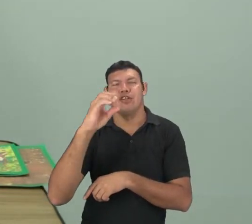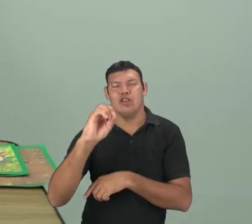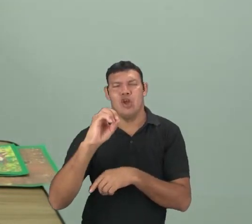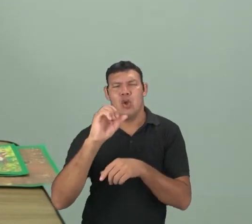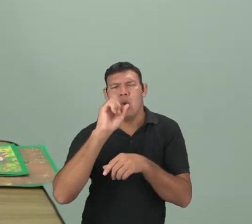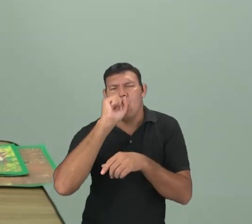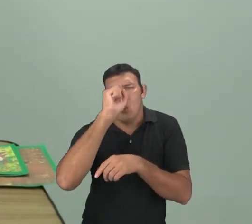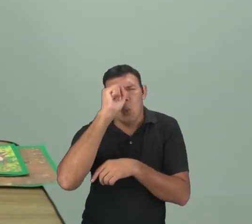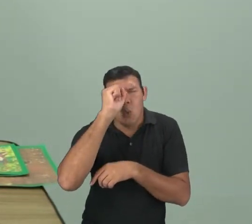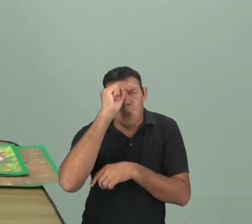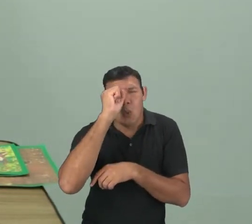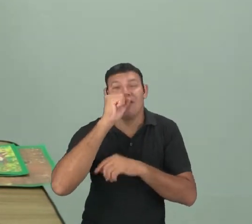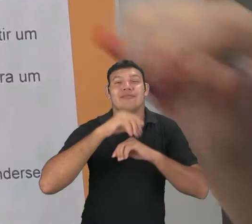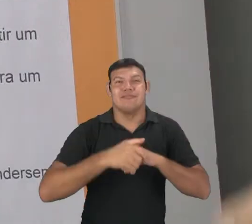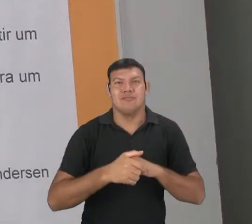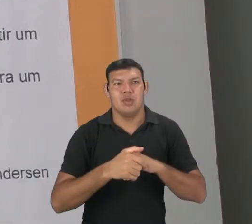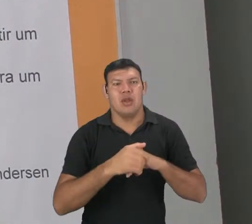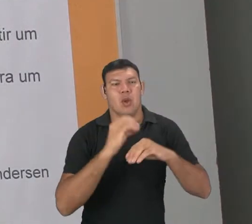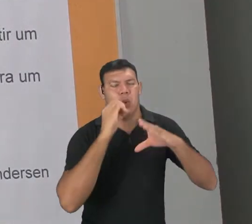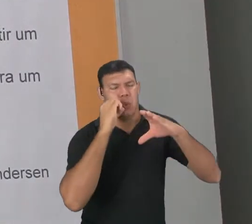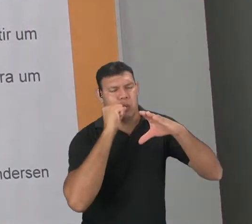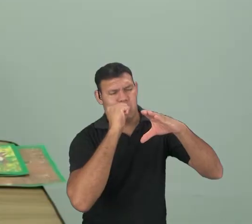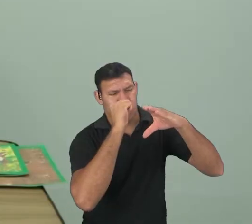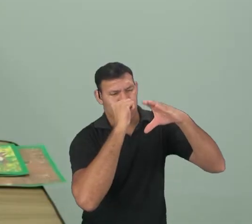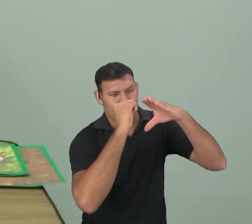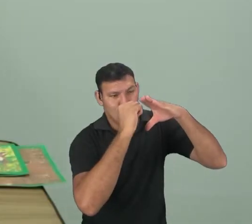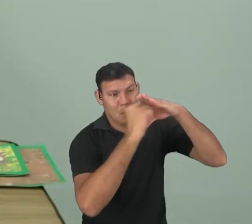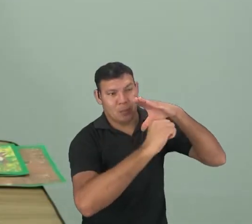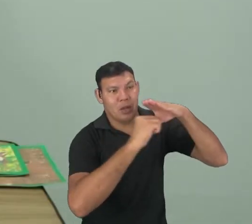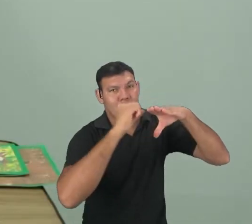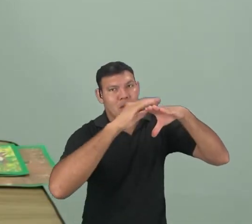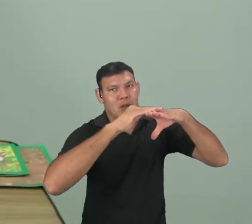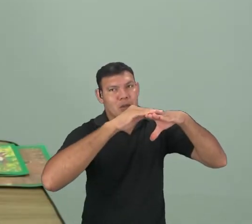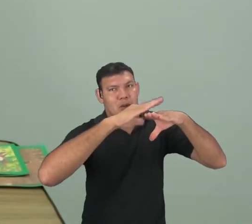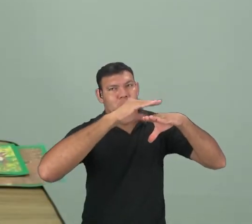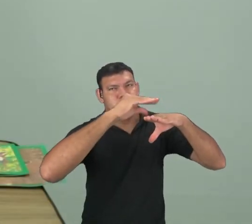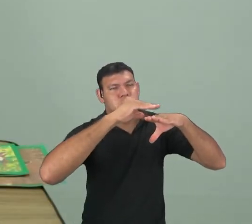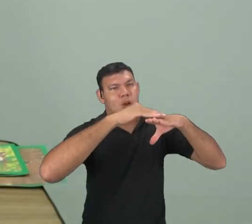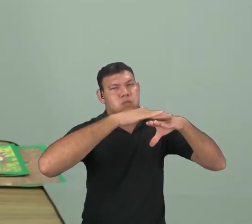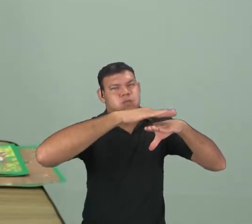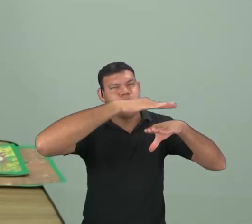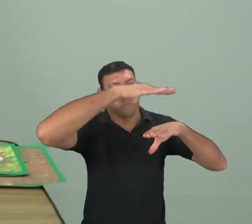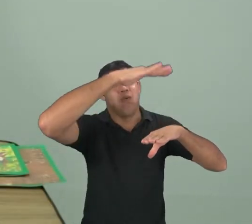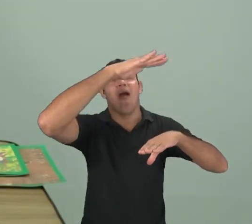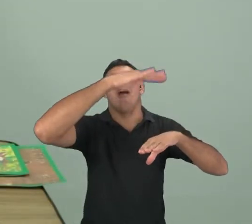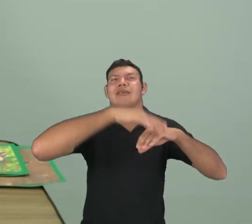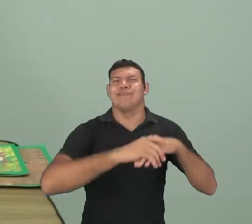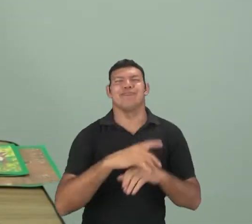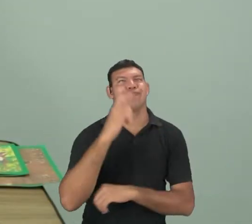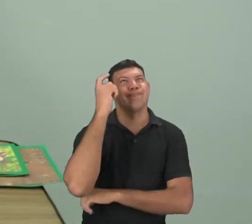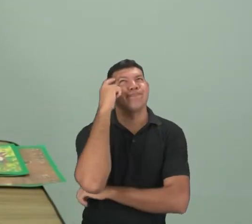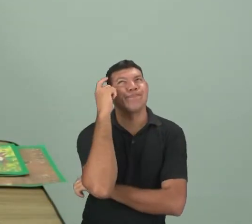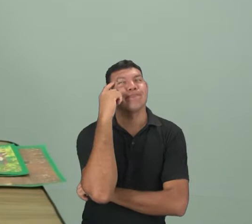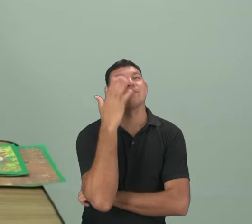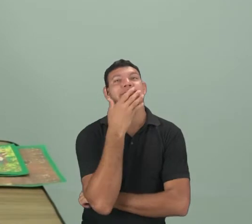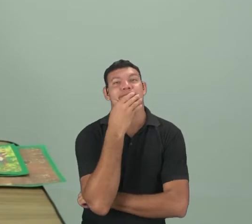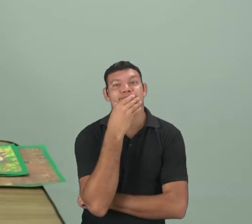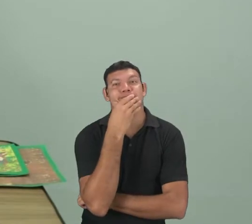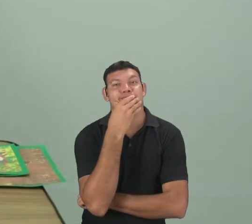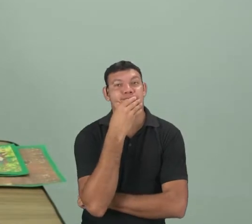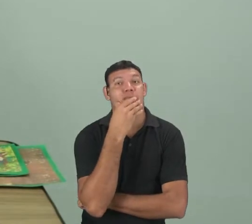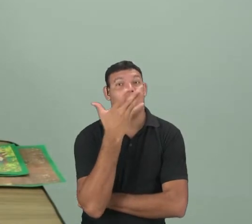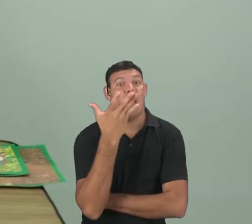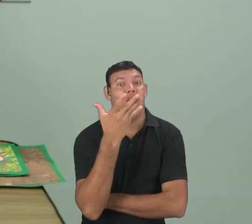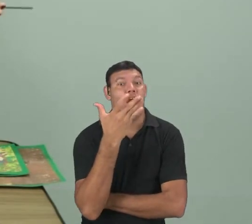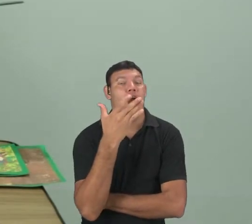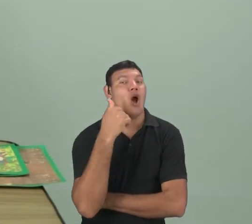Redondinho, bem pequenininho. Pediu para que colocasse embaixo de 20 colchões. Imagine. E essa moça,